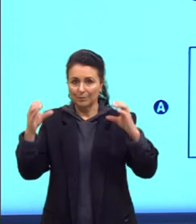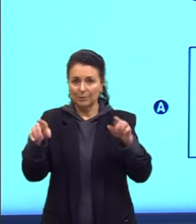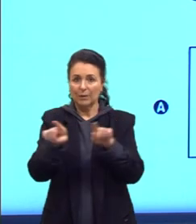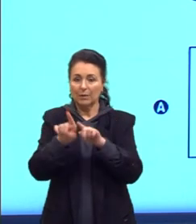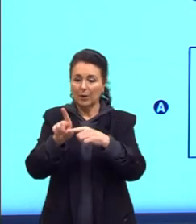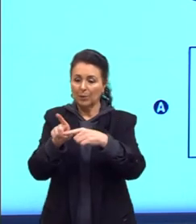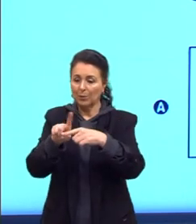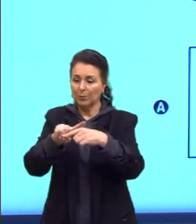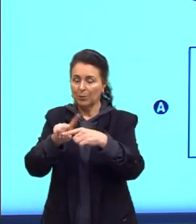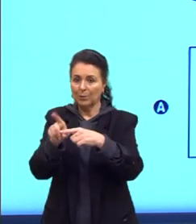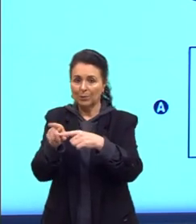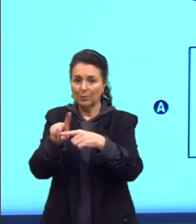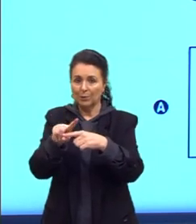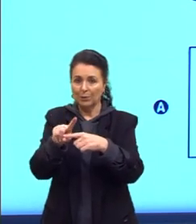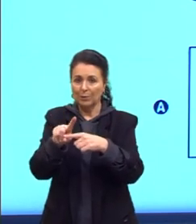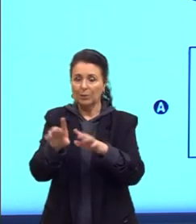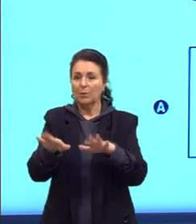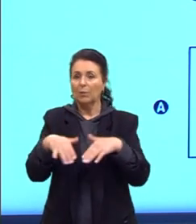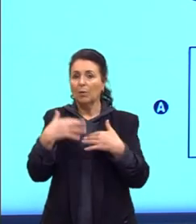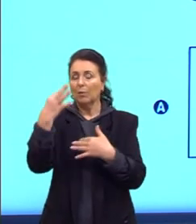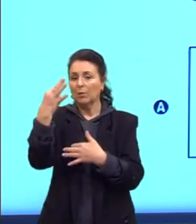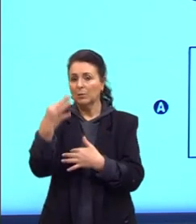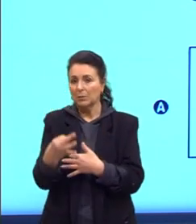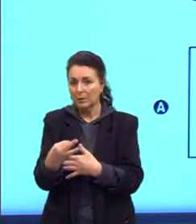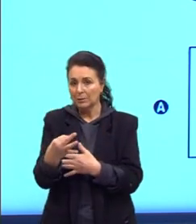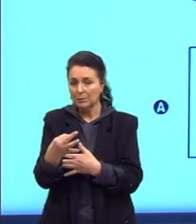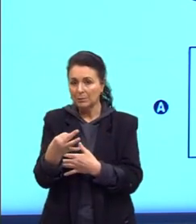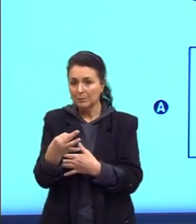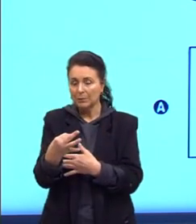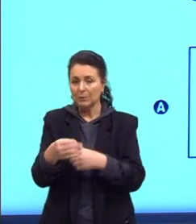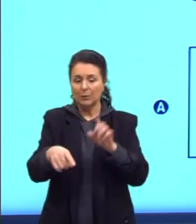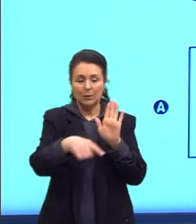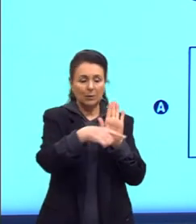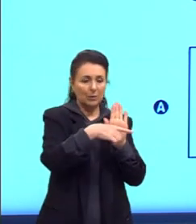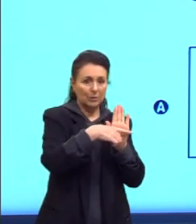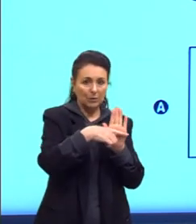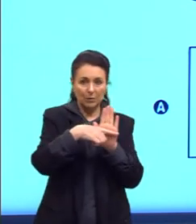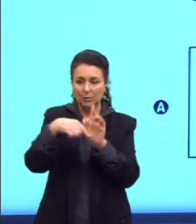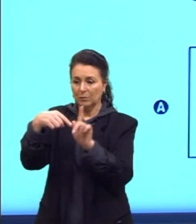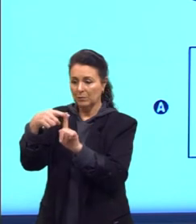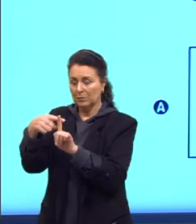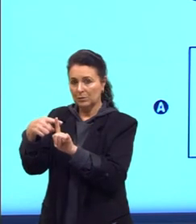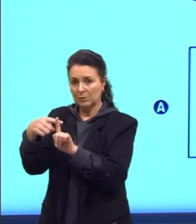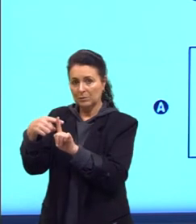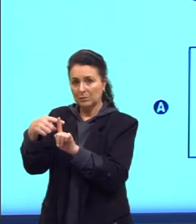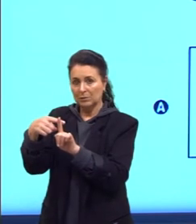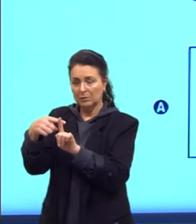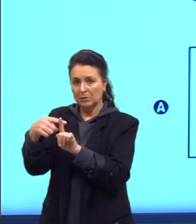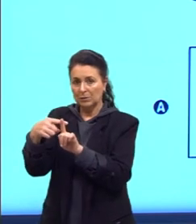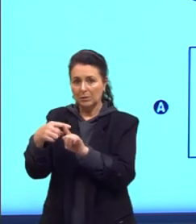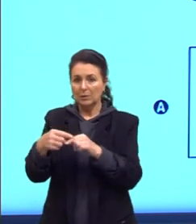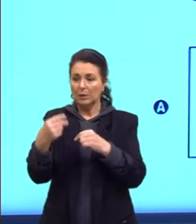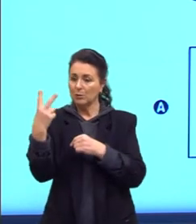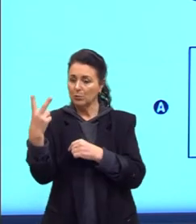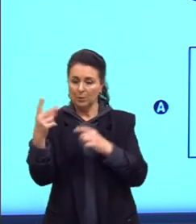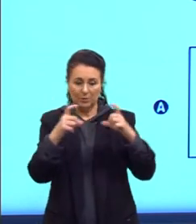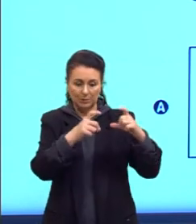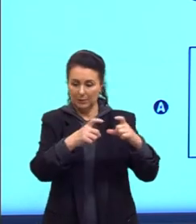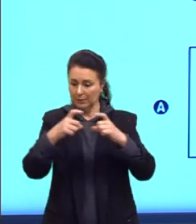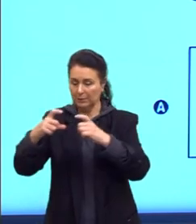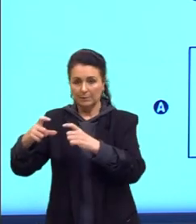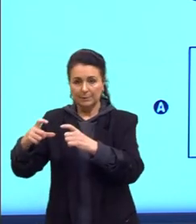cronômetro Então a nossa opção correta né pela disposição então do negativo do Positivo tá entre as duas baterias